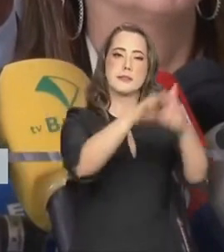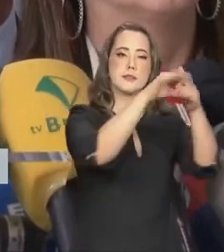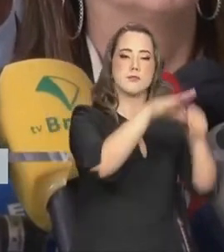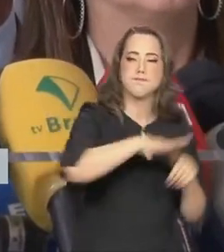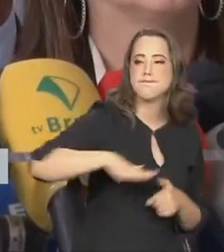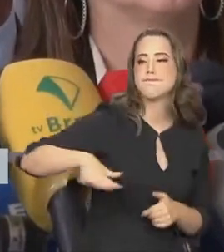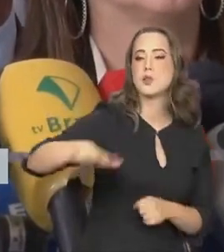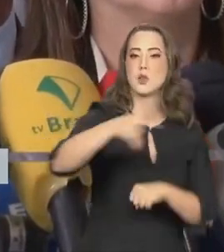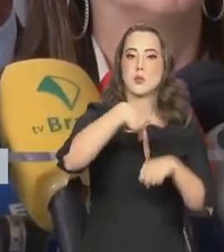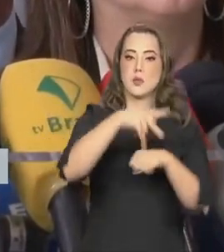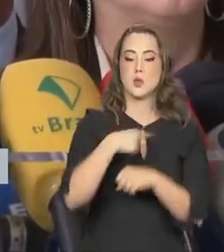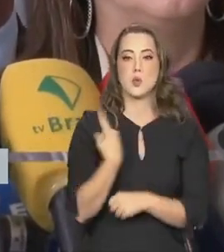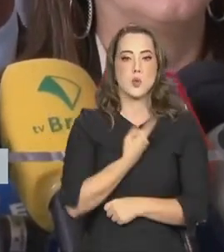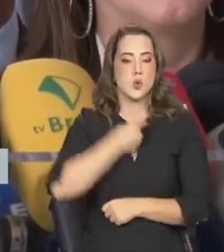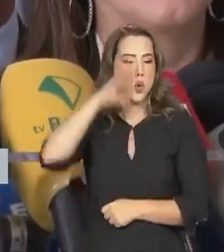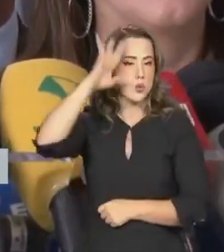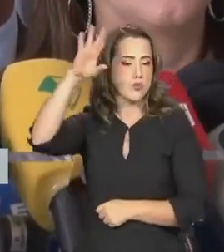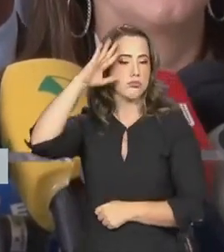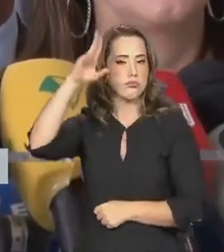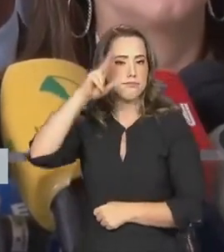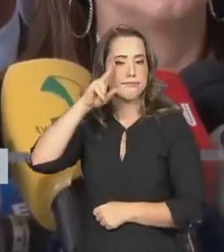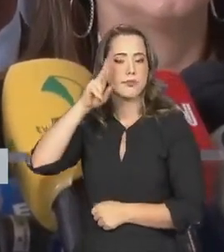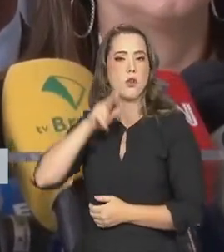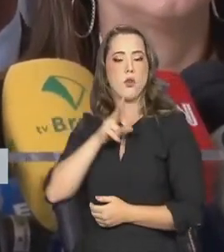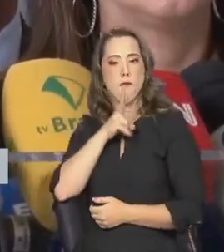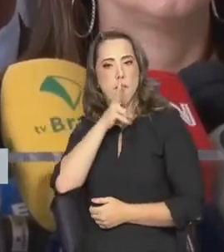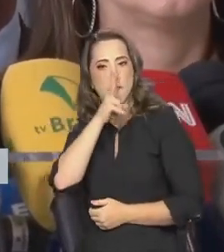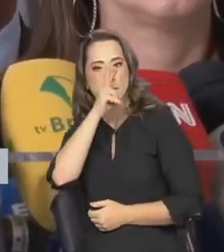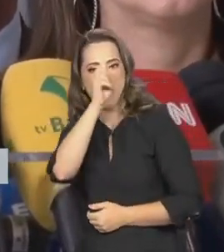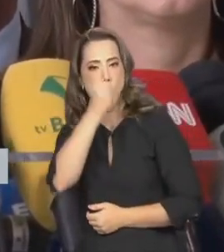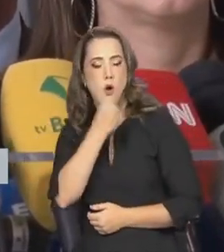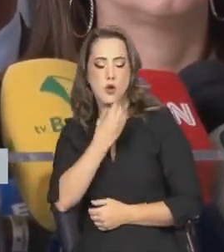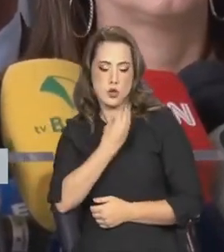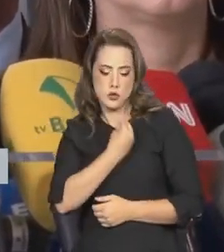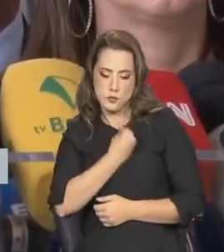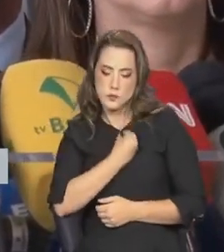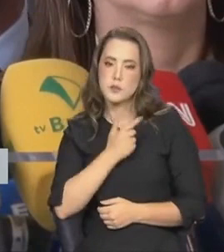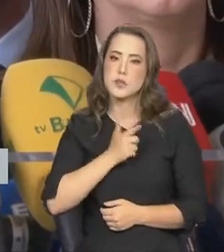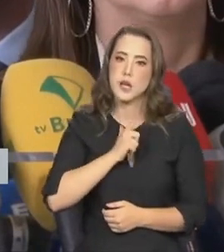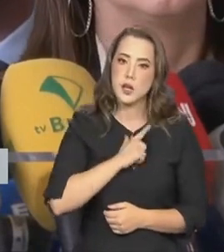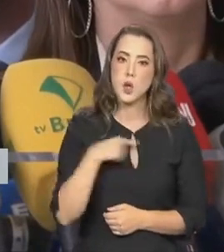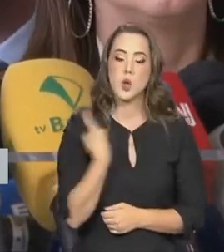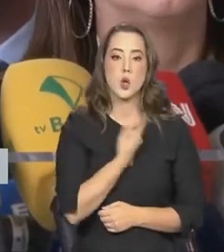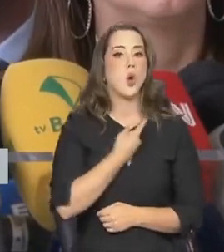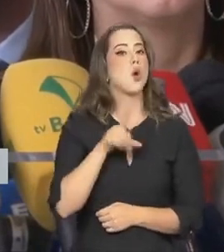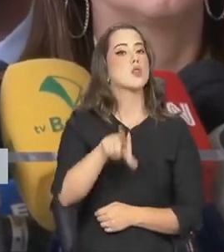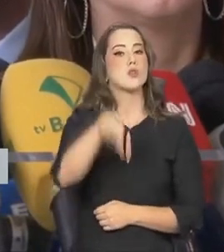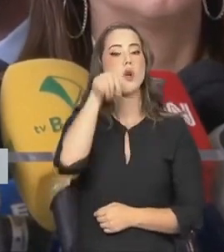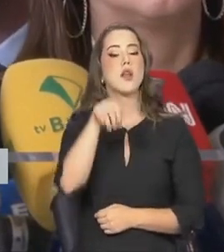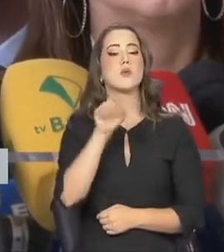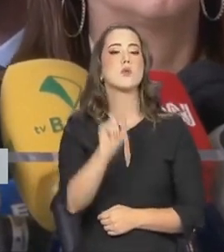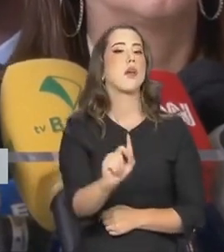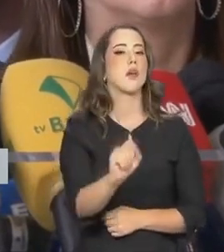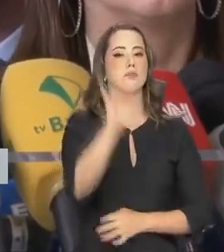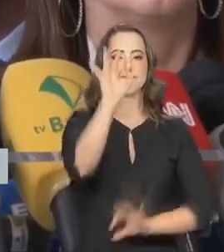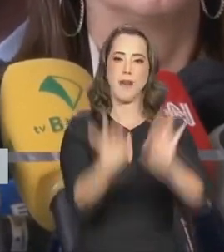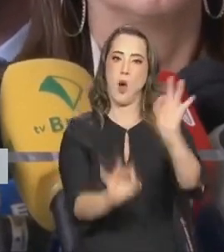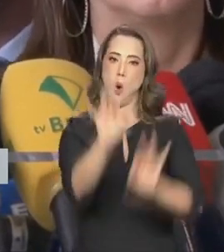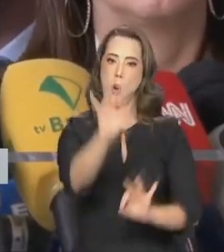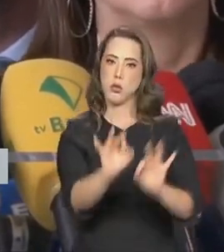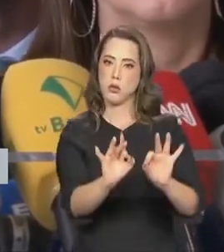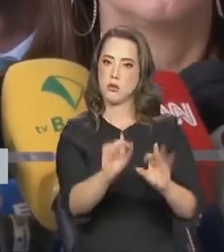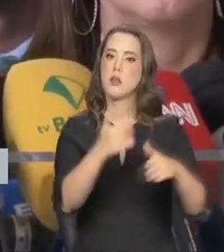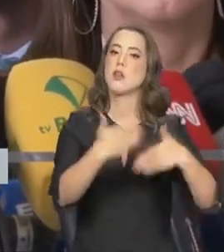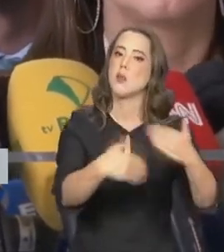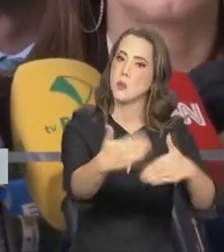Nossos sonhos seguem mais vivos do que nunca. Somos pela ordem e pelo progresso.